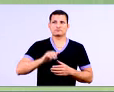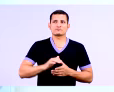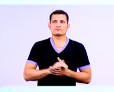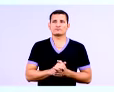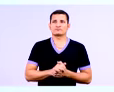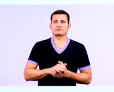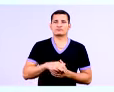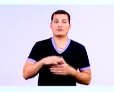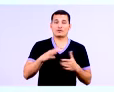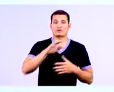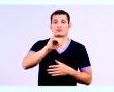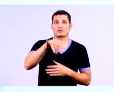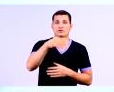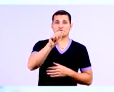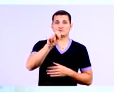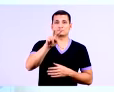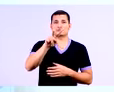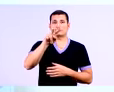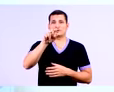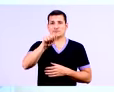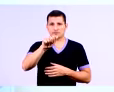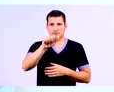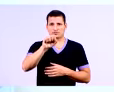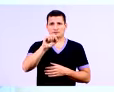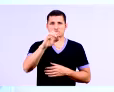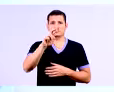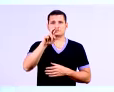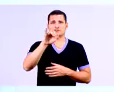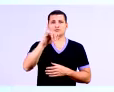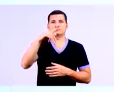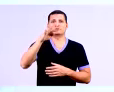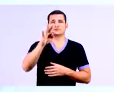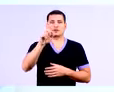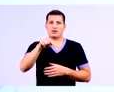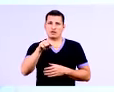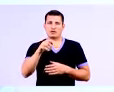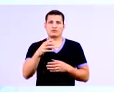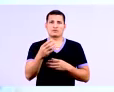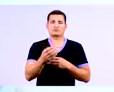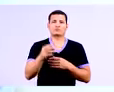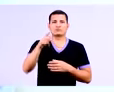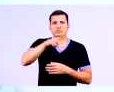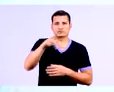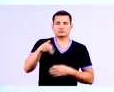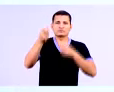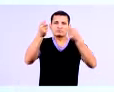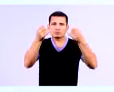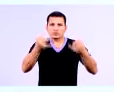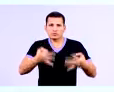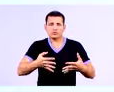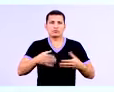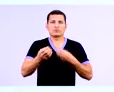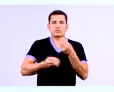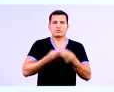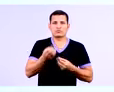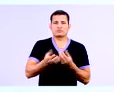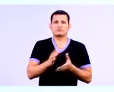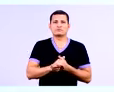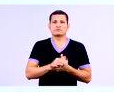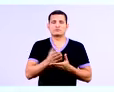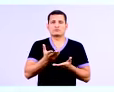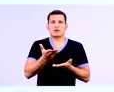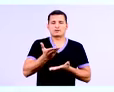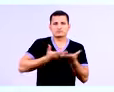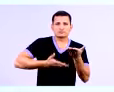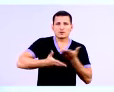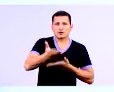O JavaScript é o responsável pela interatividade que o professor Marcel citou. Essa interatividade, ela faz